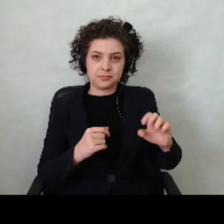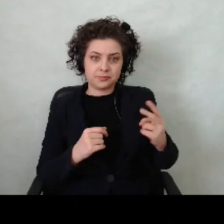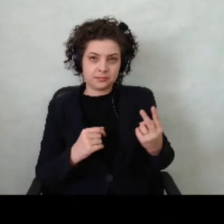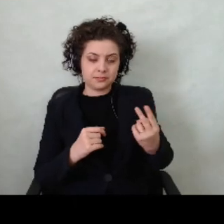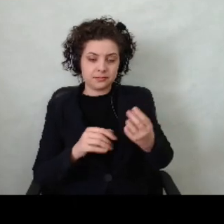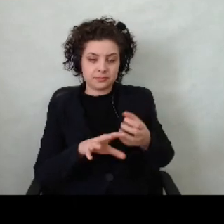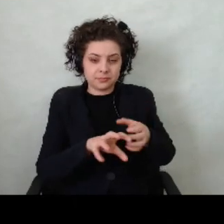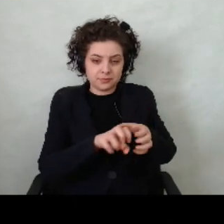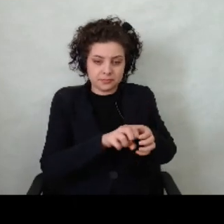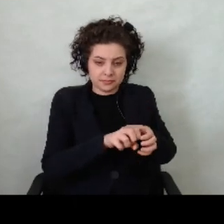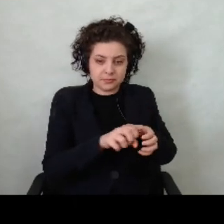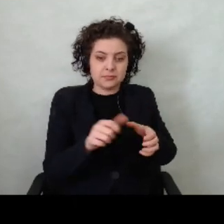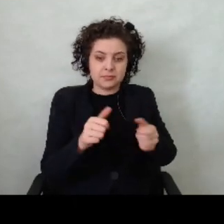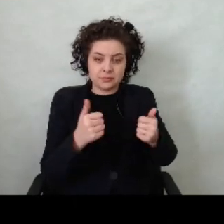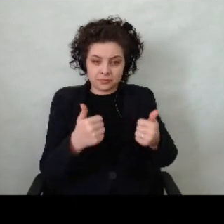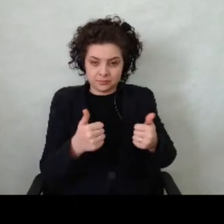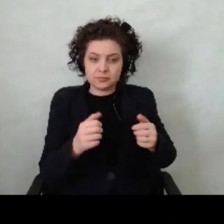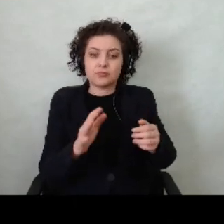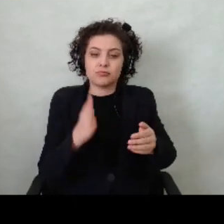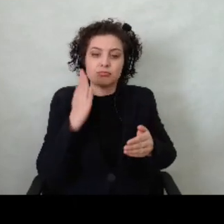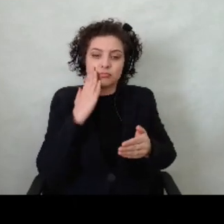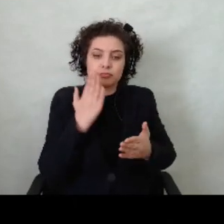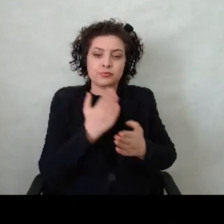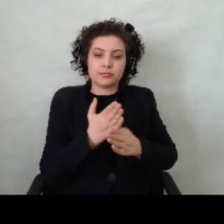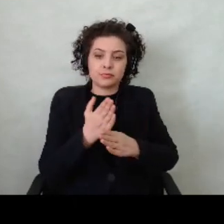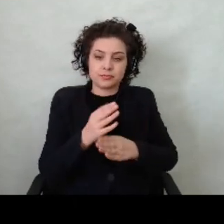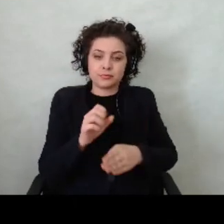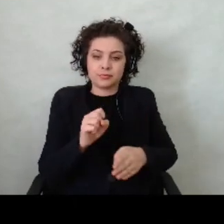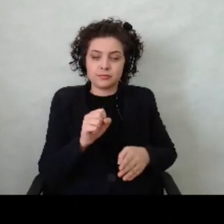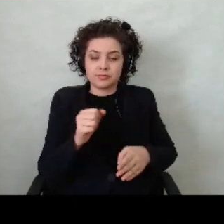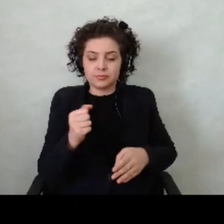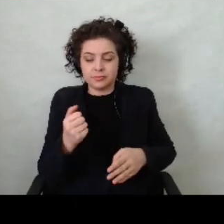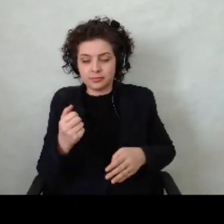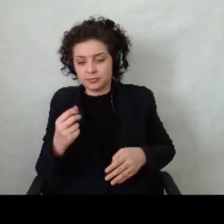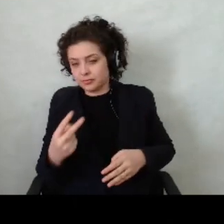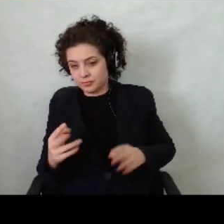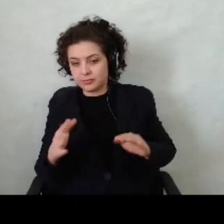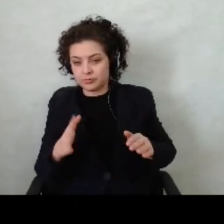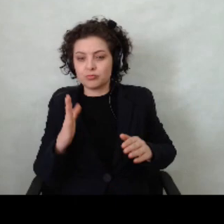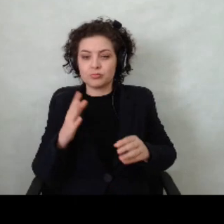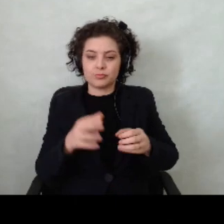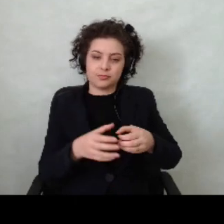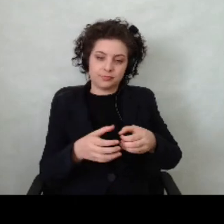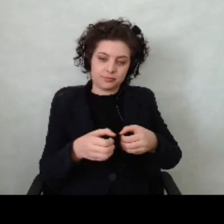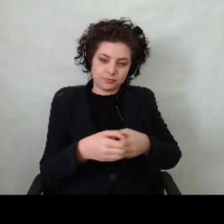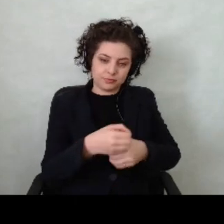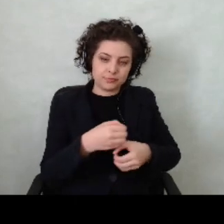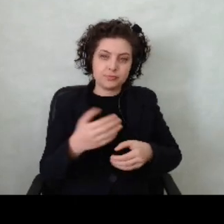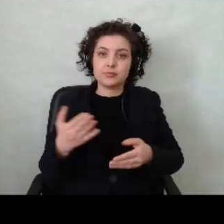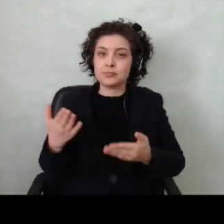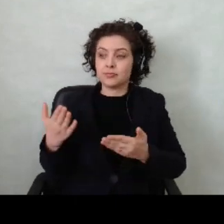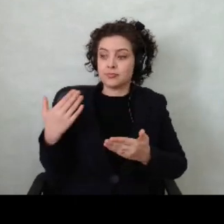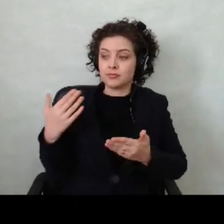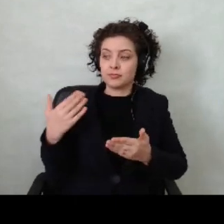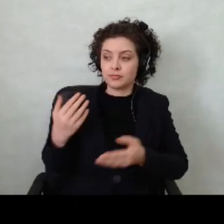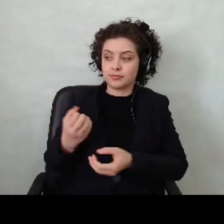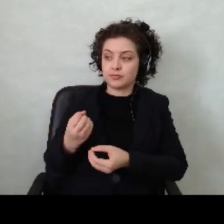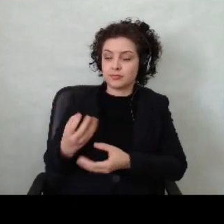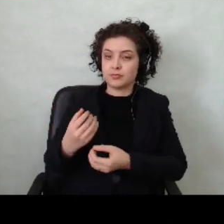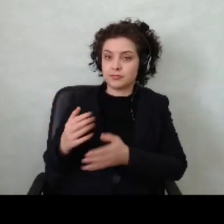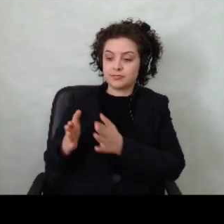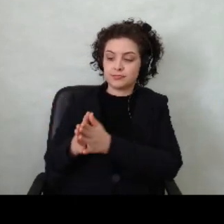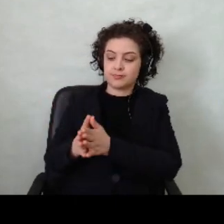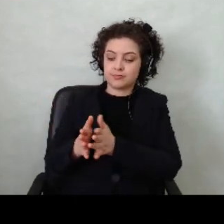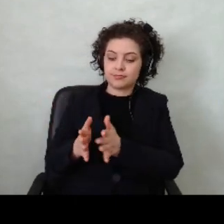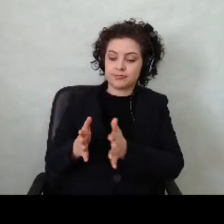protease TMP-RSS2. Alguns trabalhos anteriores, eu vou mostrar alguns dados ao longo da minha apresentação, eles mostram